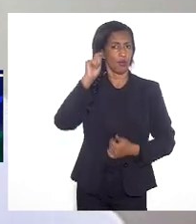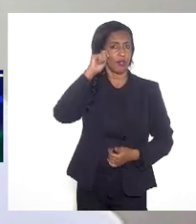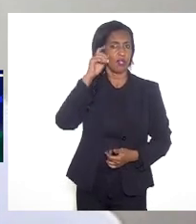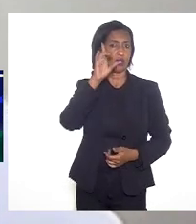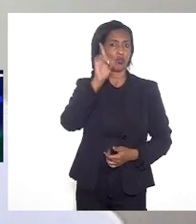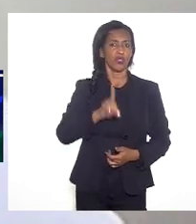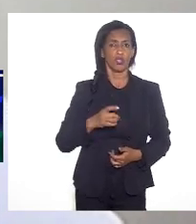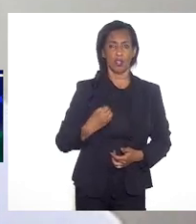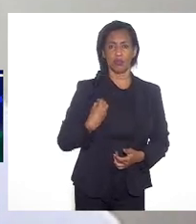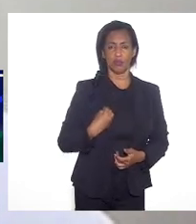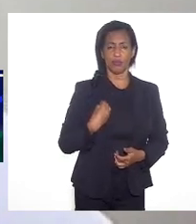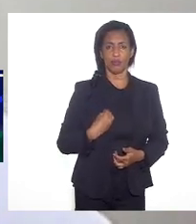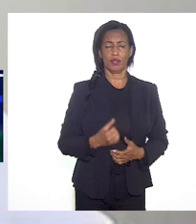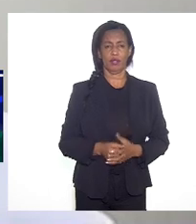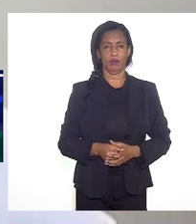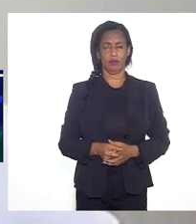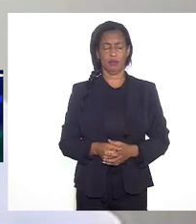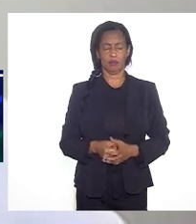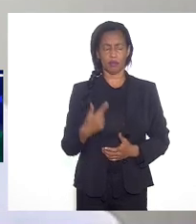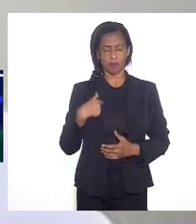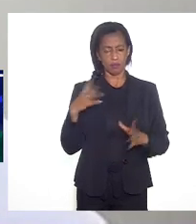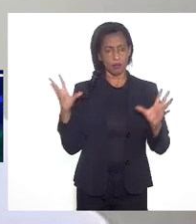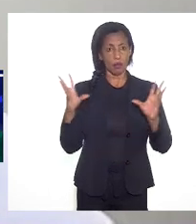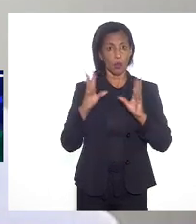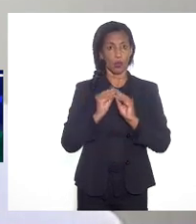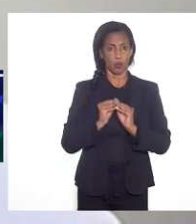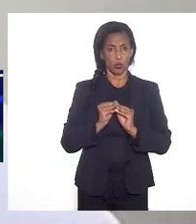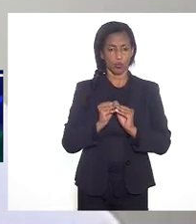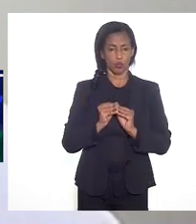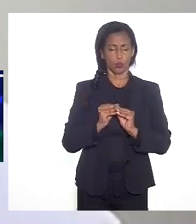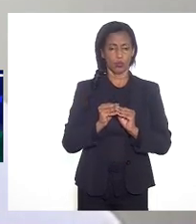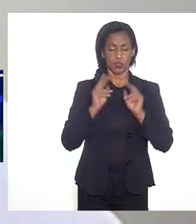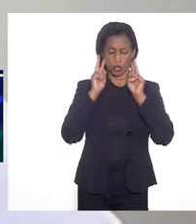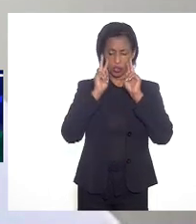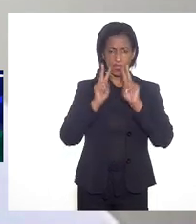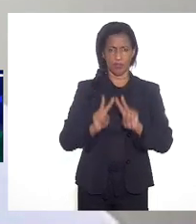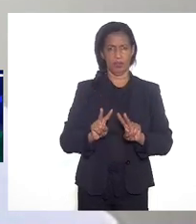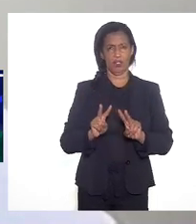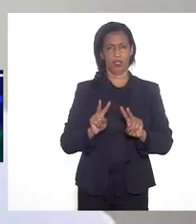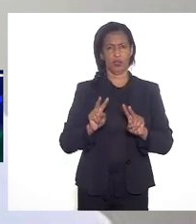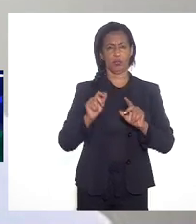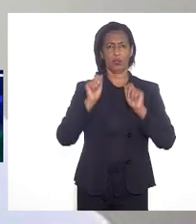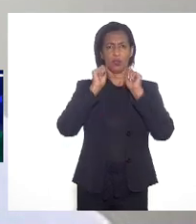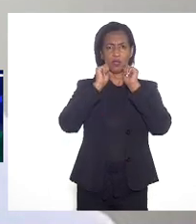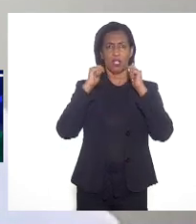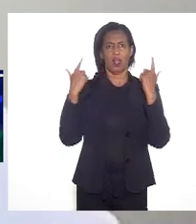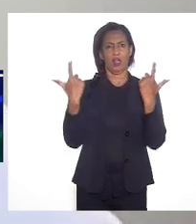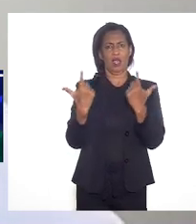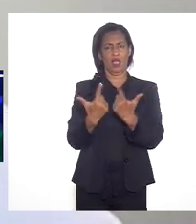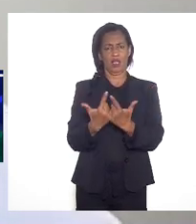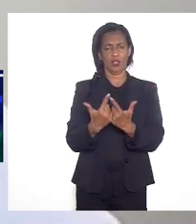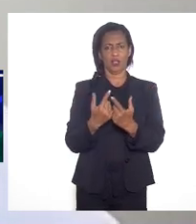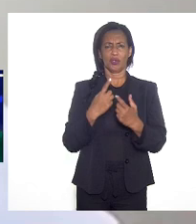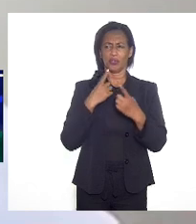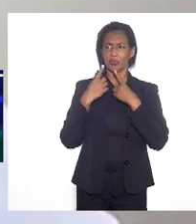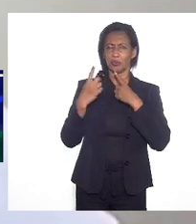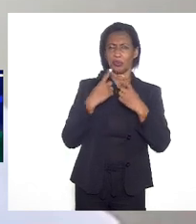direito de viver. Eu concluo dizendo o seguinte, a gente tem visto aqui na casa discursos que